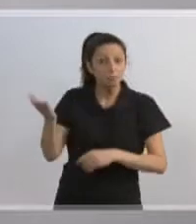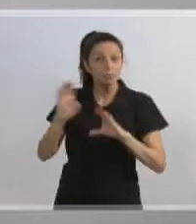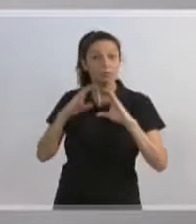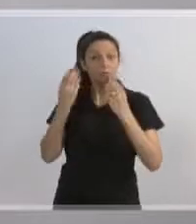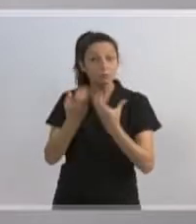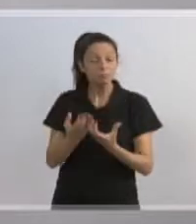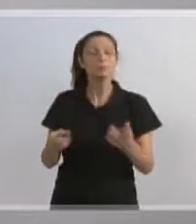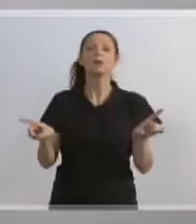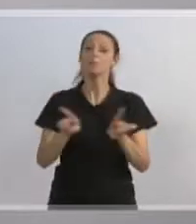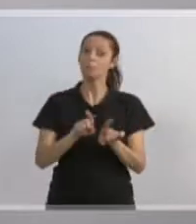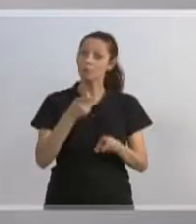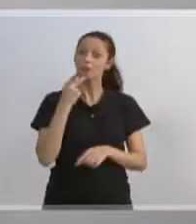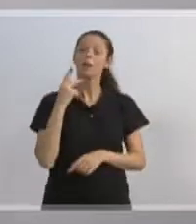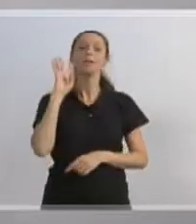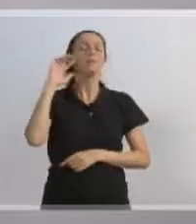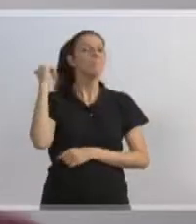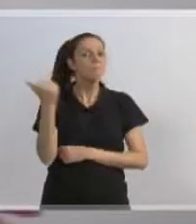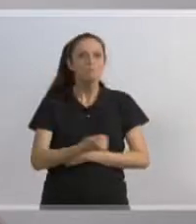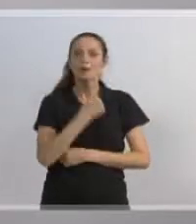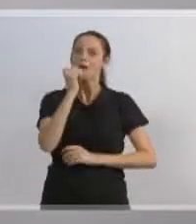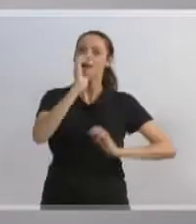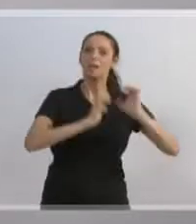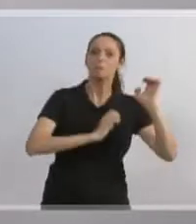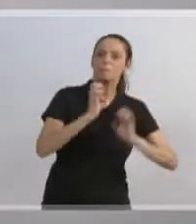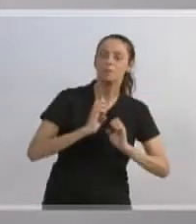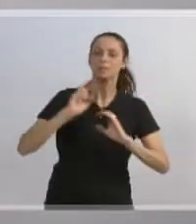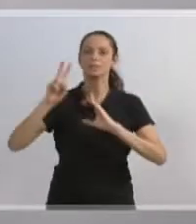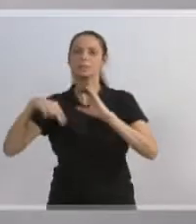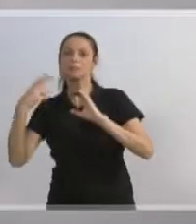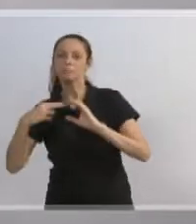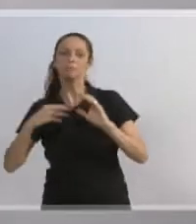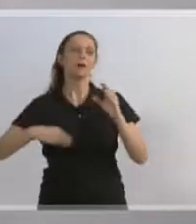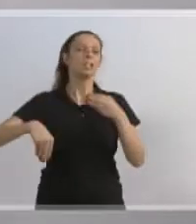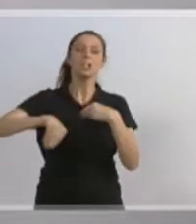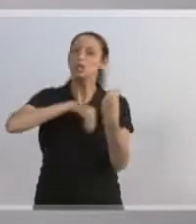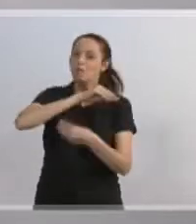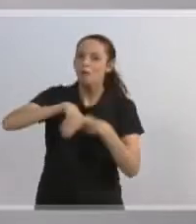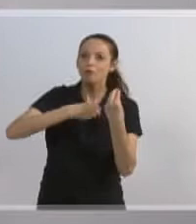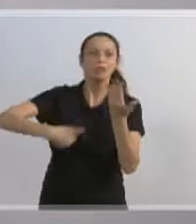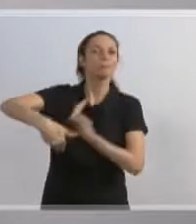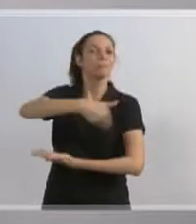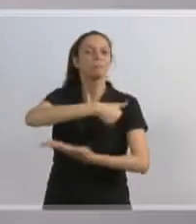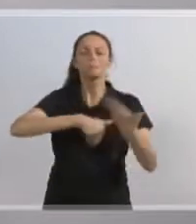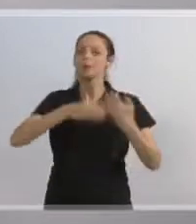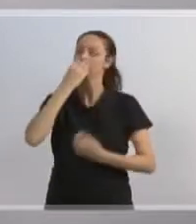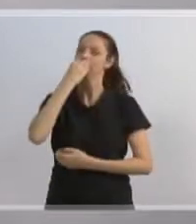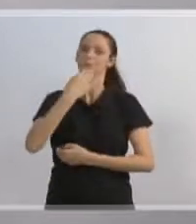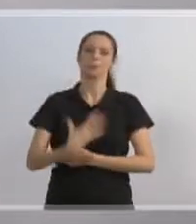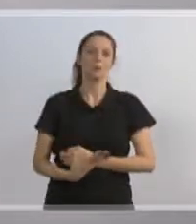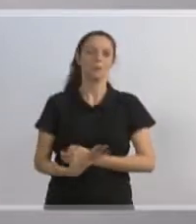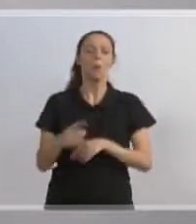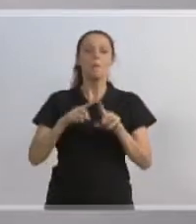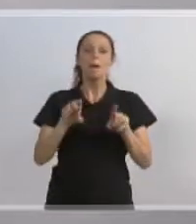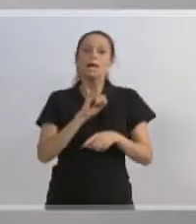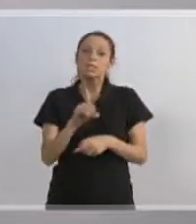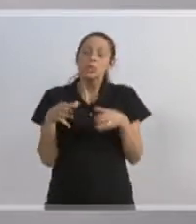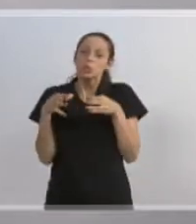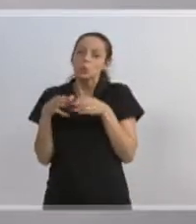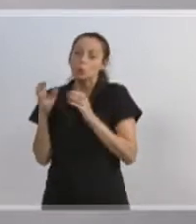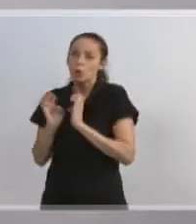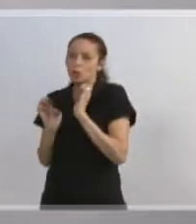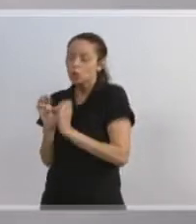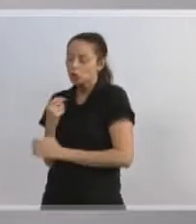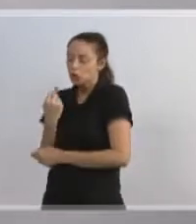falar como é bonita a integração com o trabalho em conjunto, né, Iens? Quando trabalha em conjunto. Agora, quando o grupo empresarial quer resolver